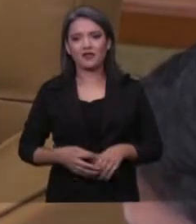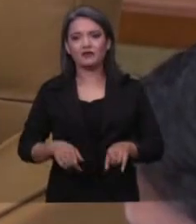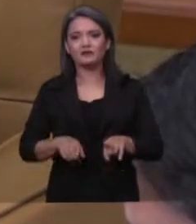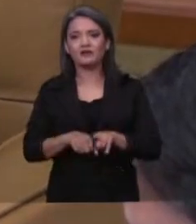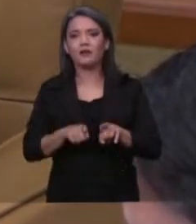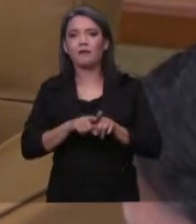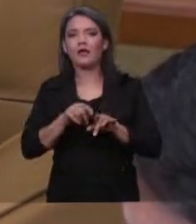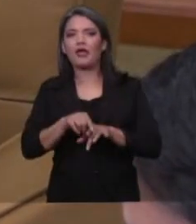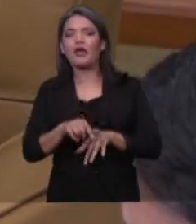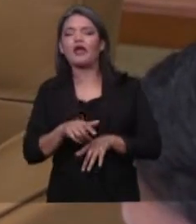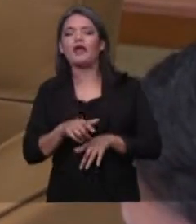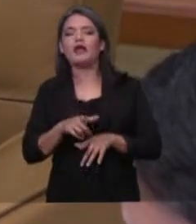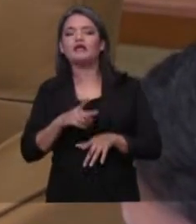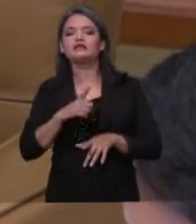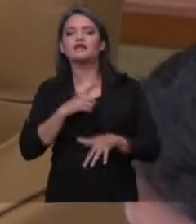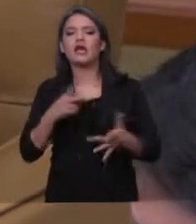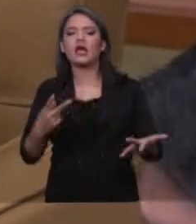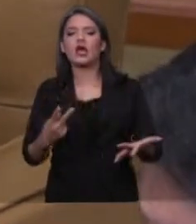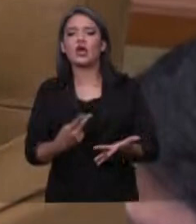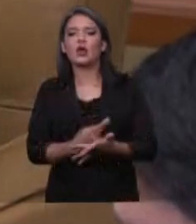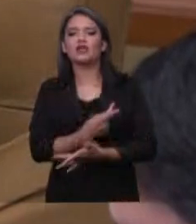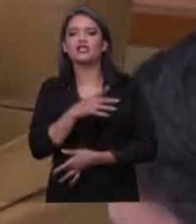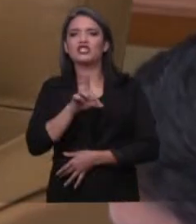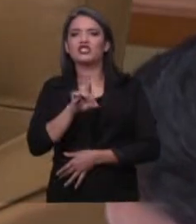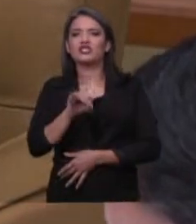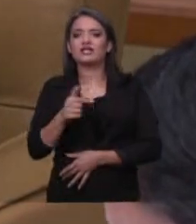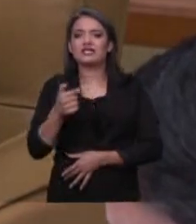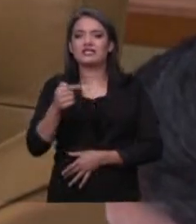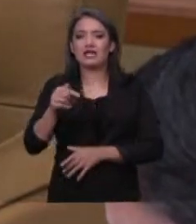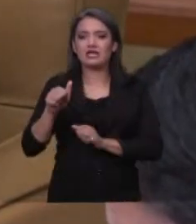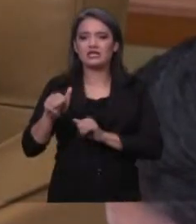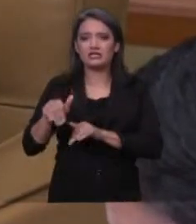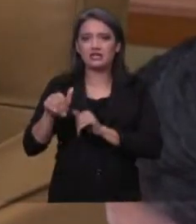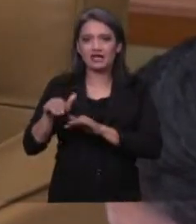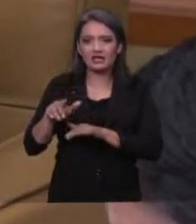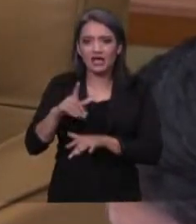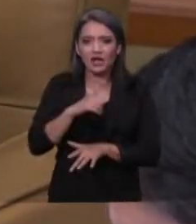tanques fumegantes no 7 de setembro,